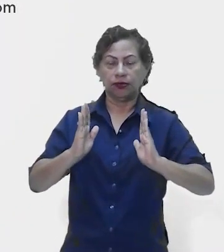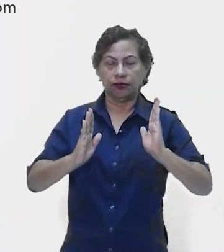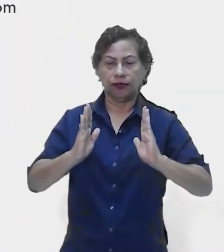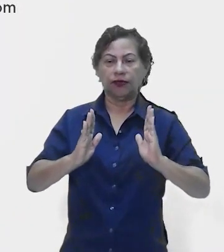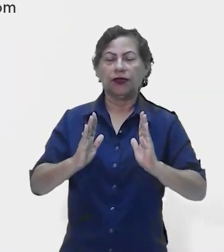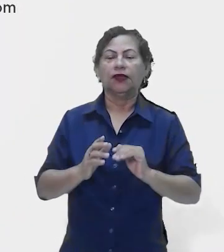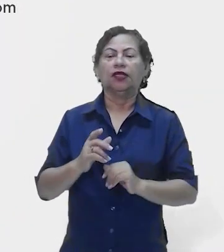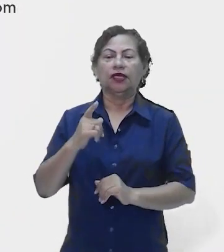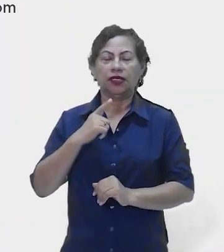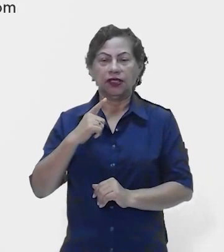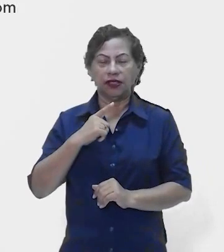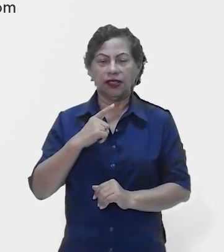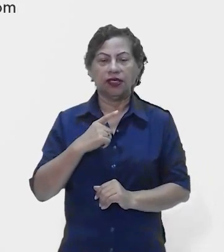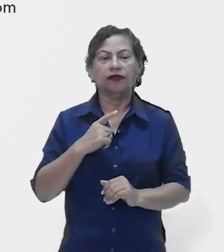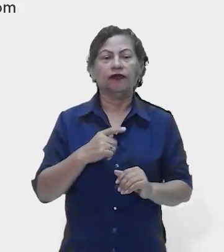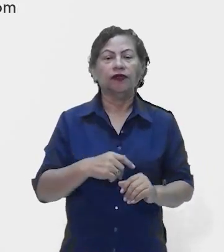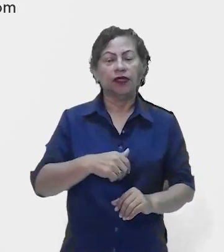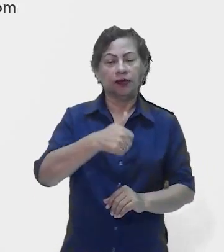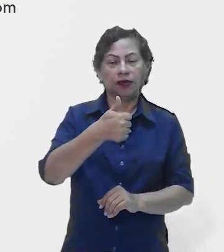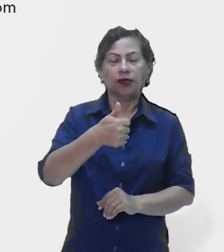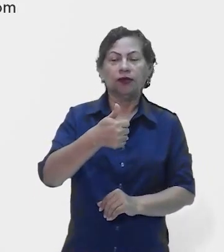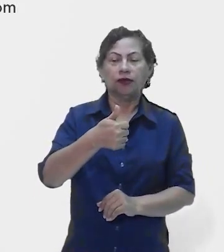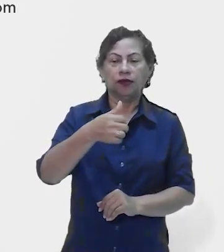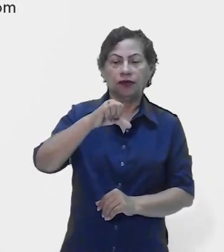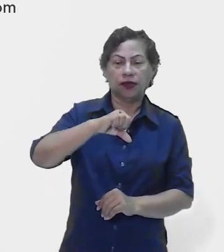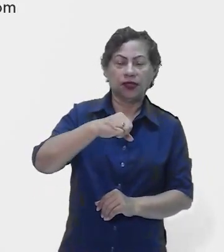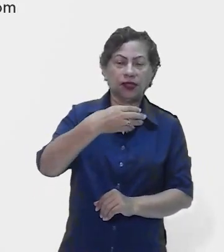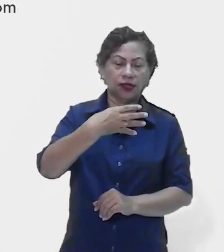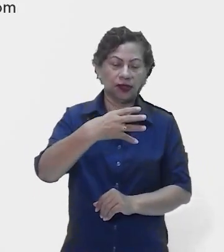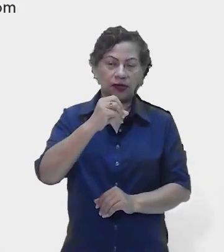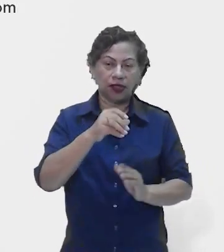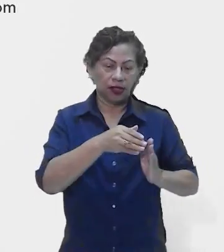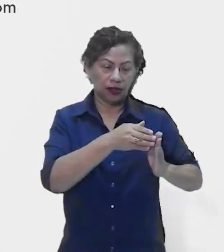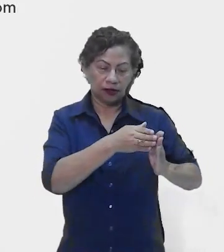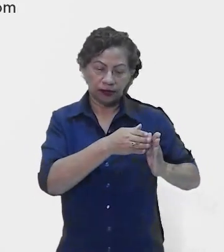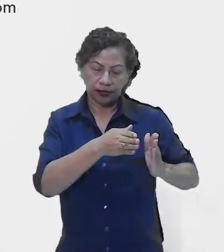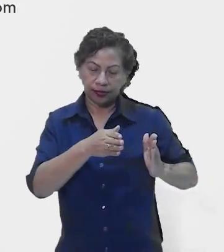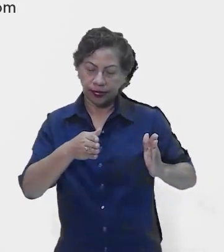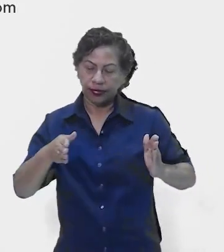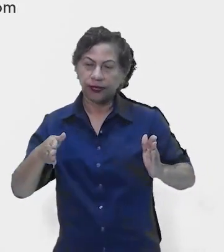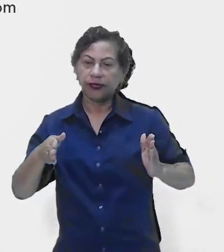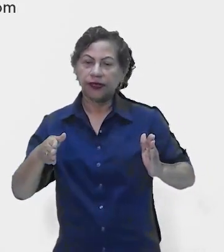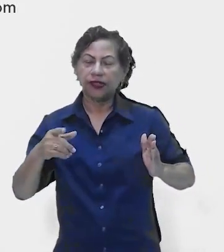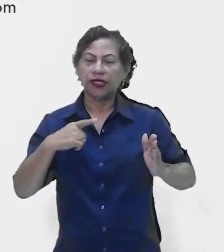ele vai começar em 1940, e a agricultura brasileira, desde então, vem passando por